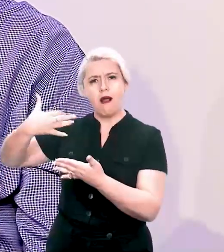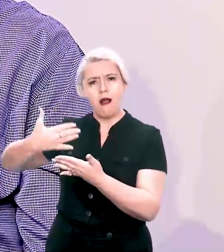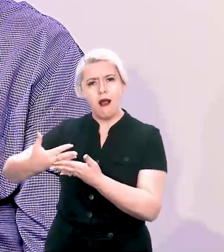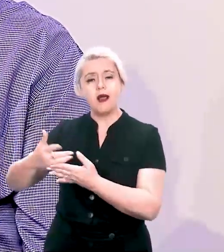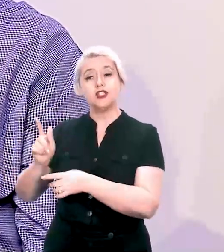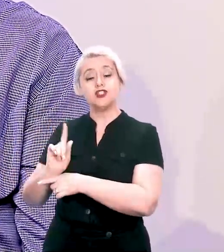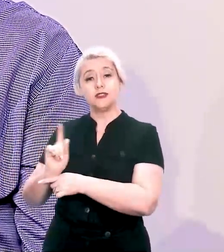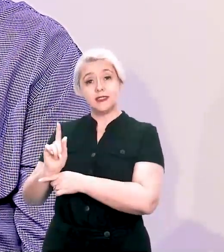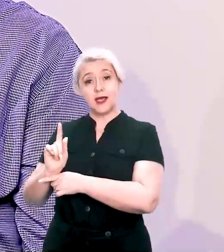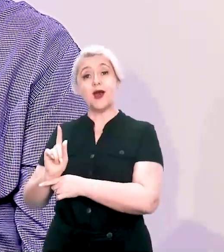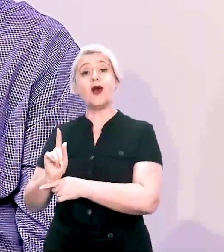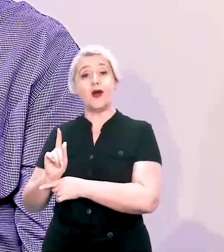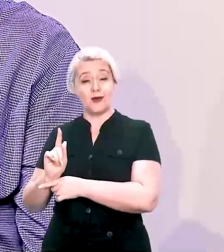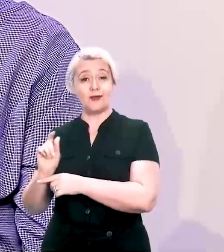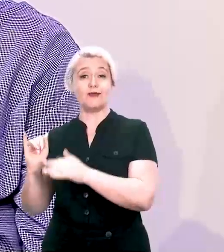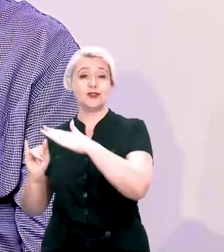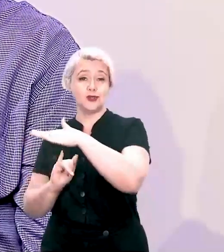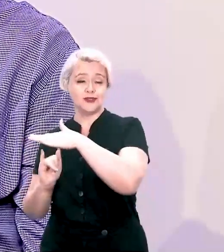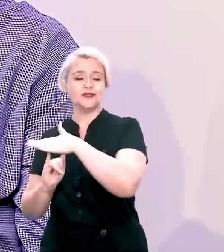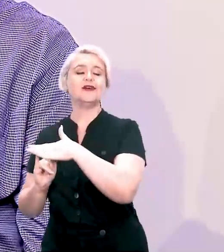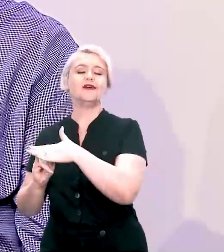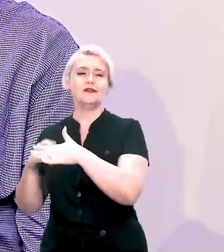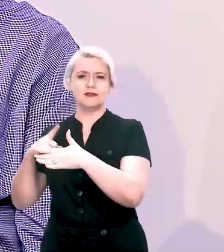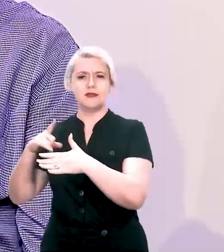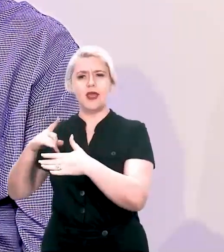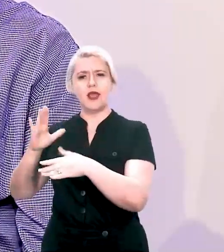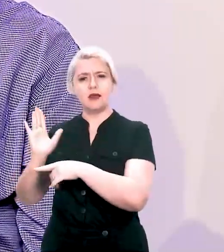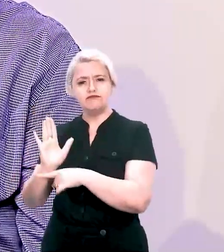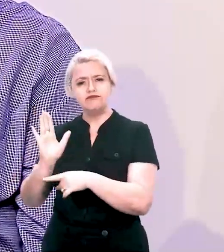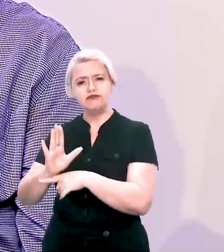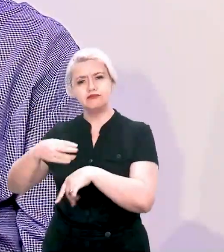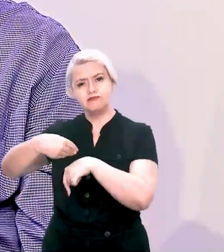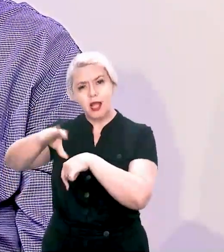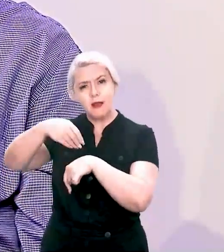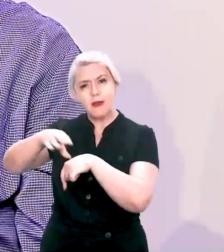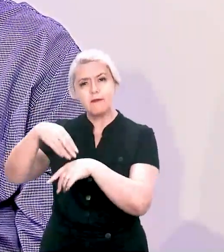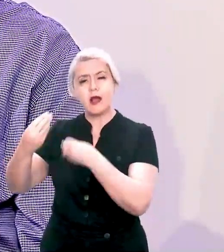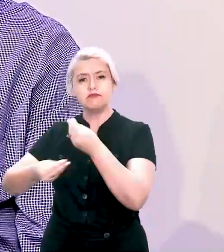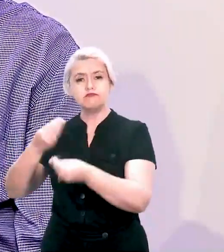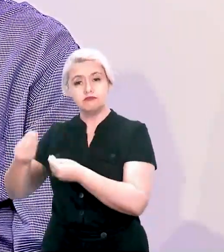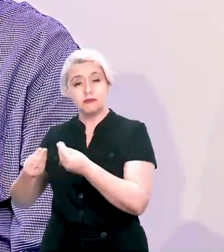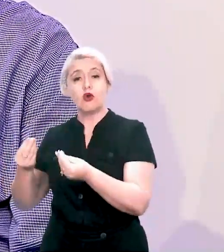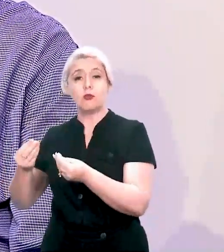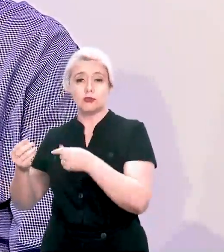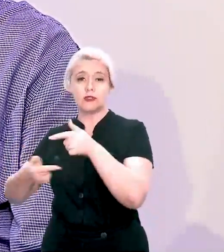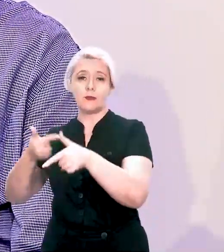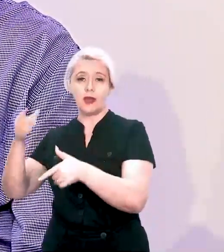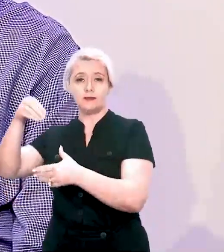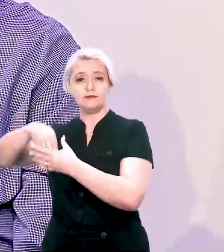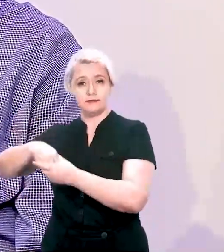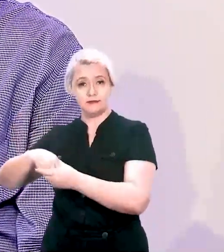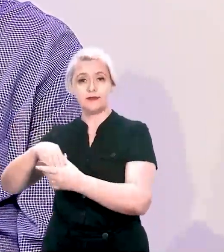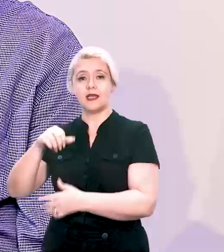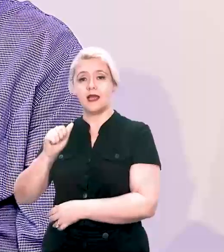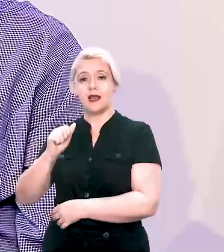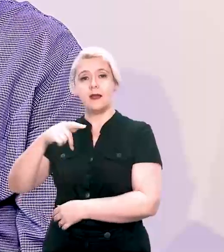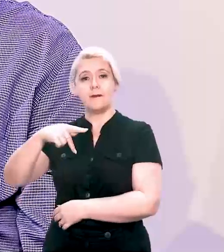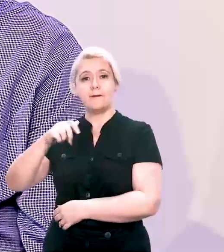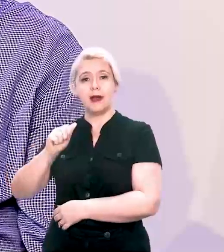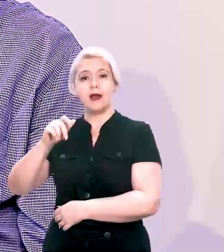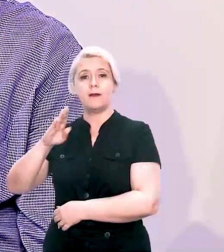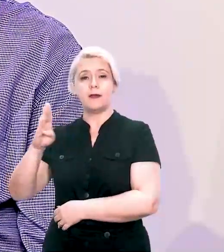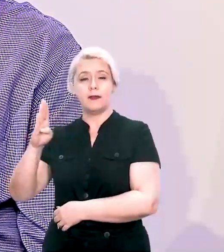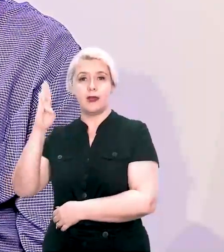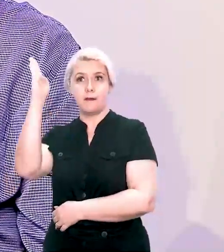tem acrescentado, né, muito à gestão da APABB Brasil. Petri,